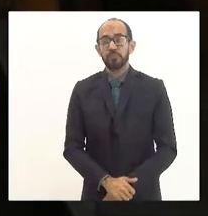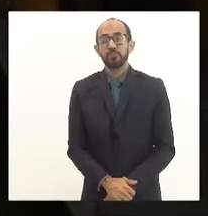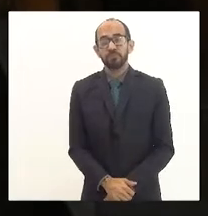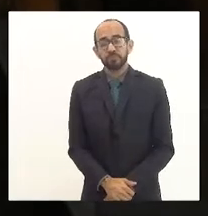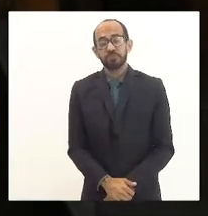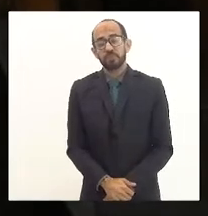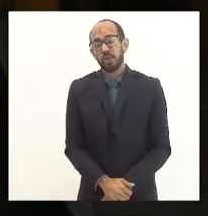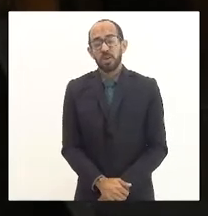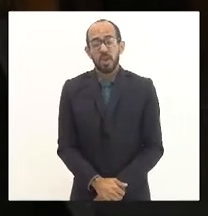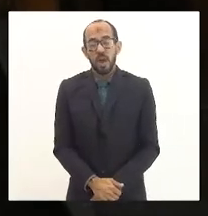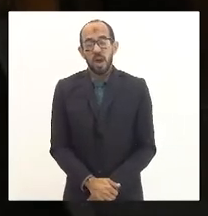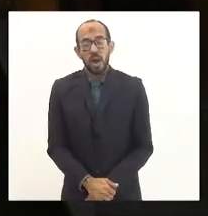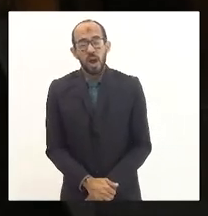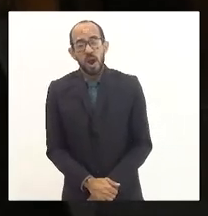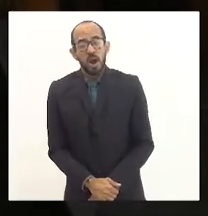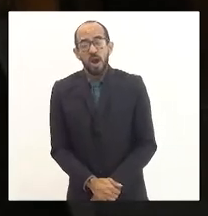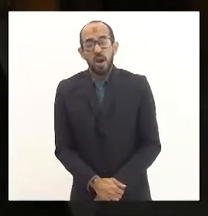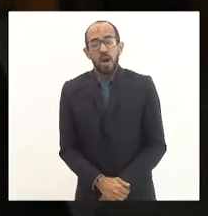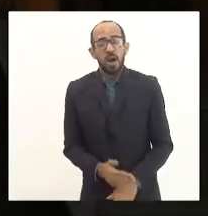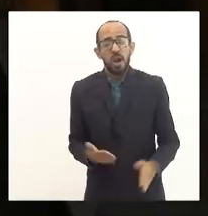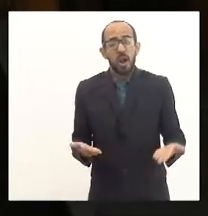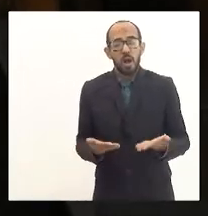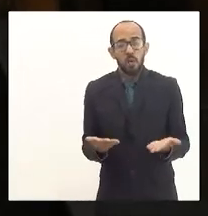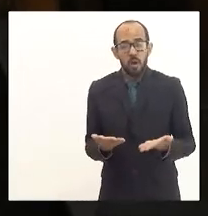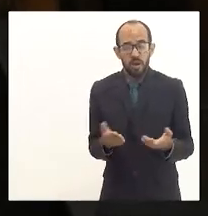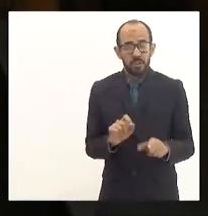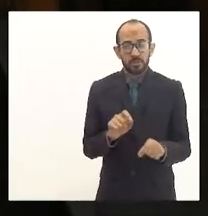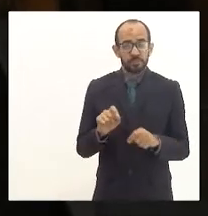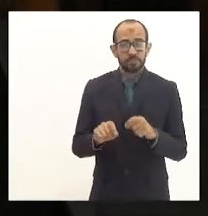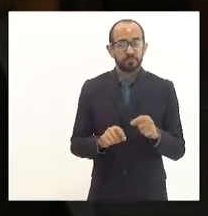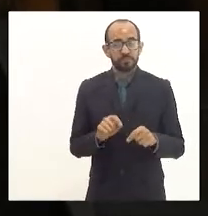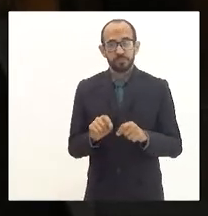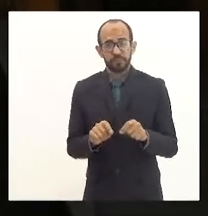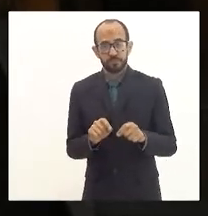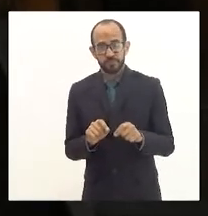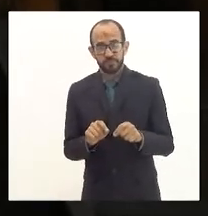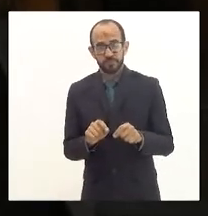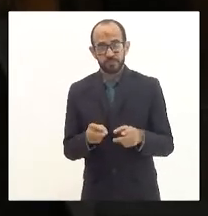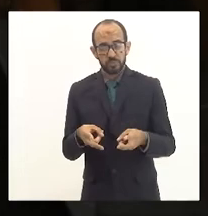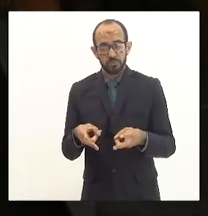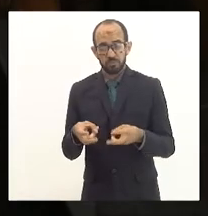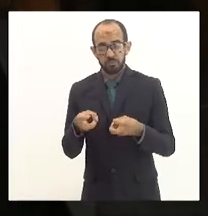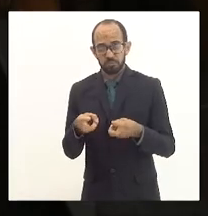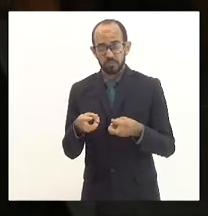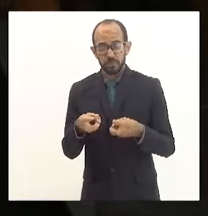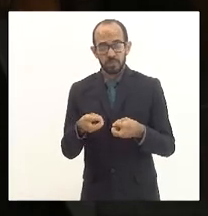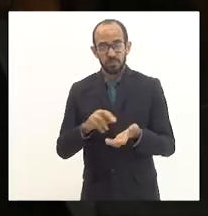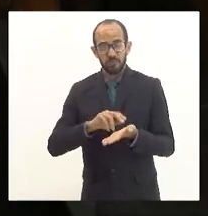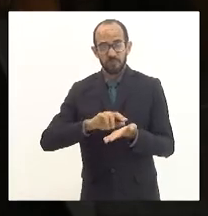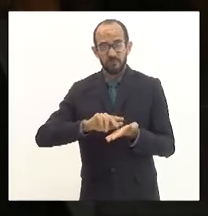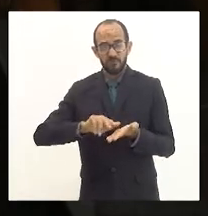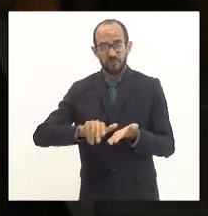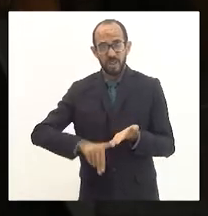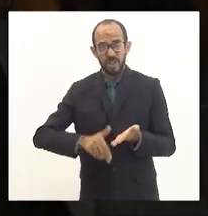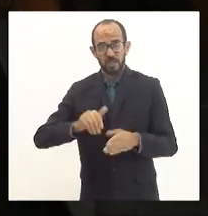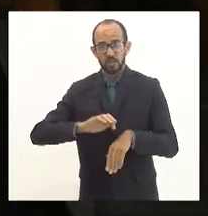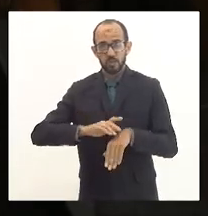a e agora na Linha do Horizonte entre tantas e tantas doenças